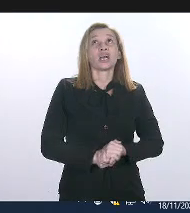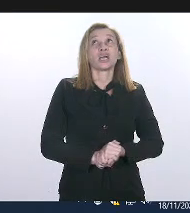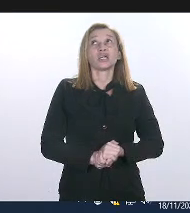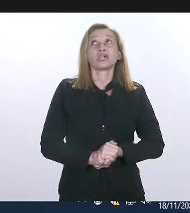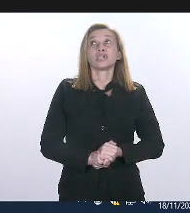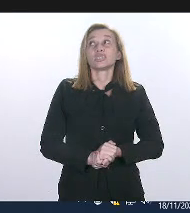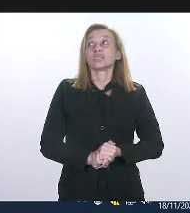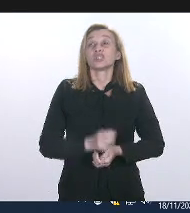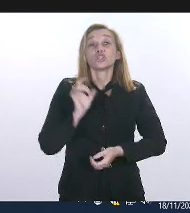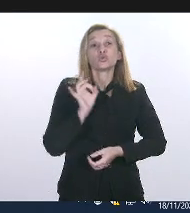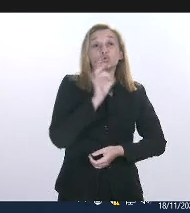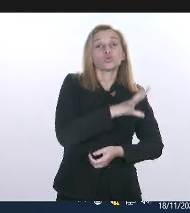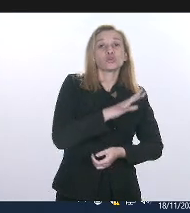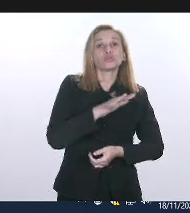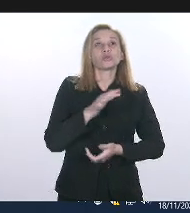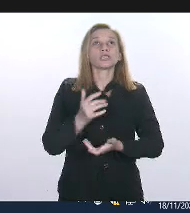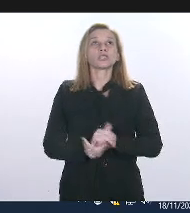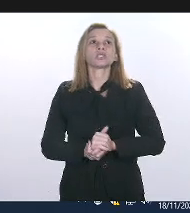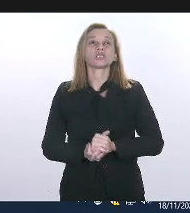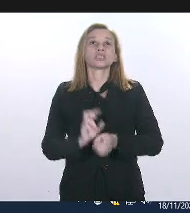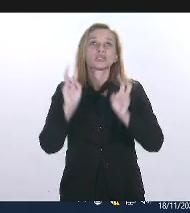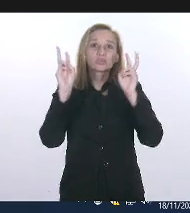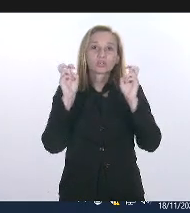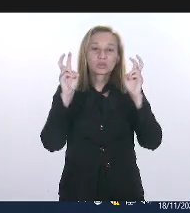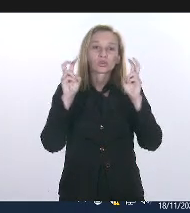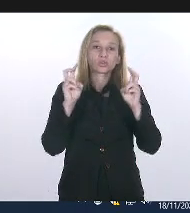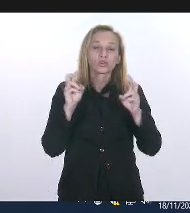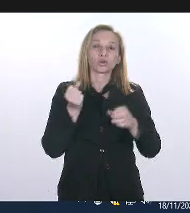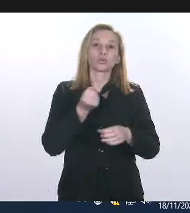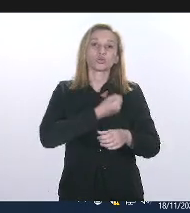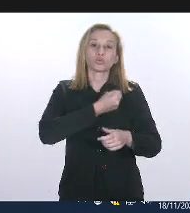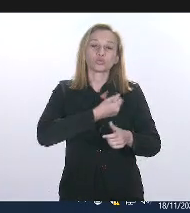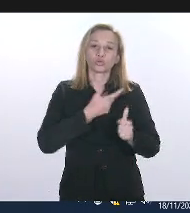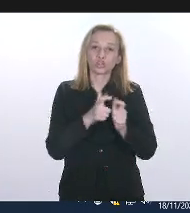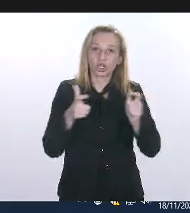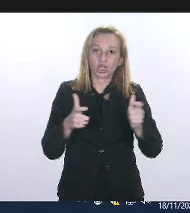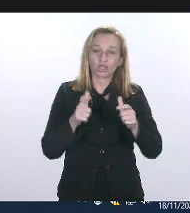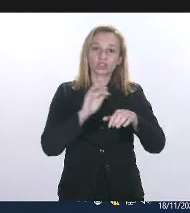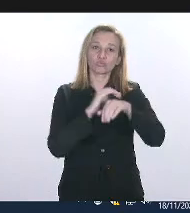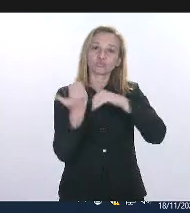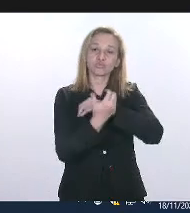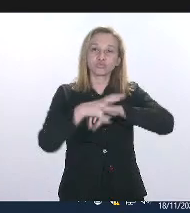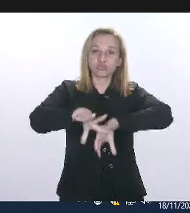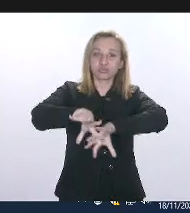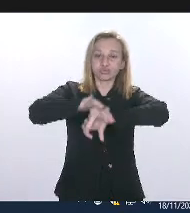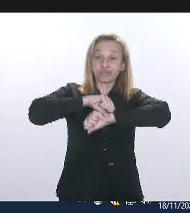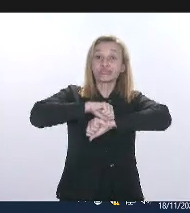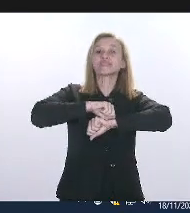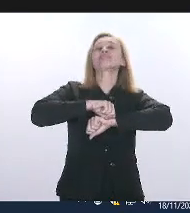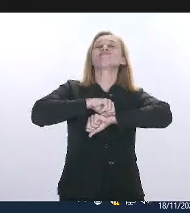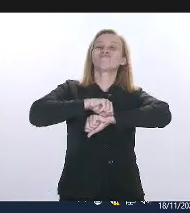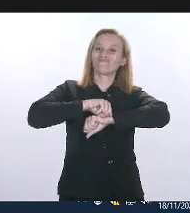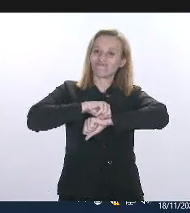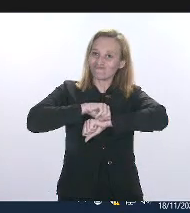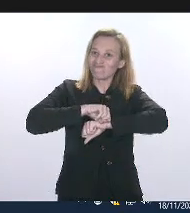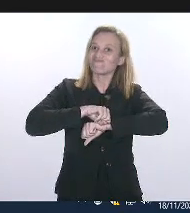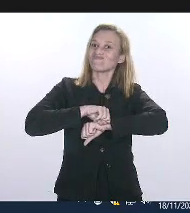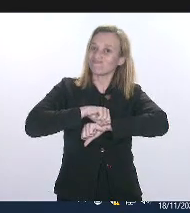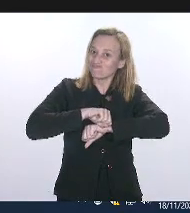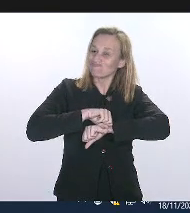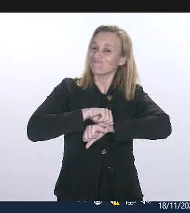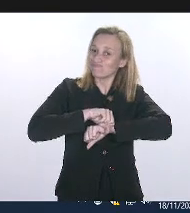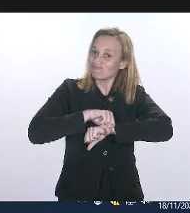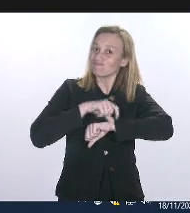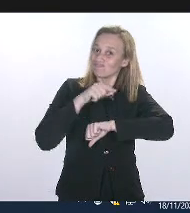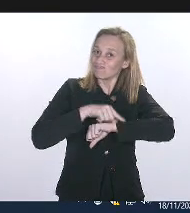serão sobre as últimas notícias em relação ao aumento do Covid, né, de pessoas contaminadas aqui no